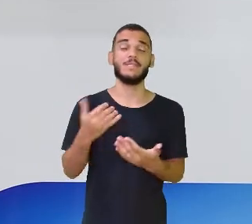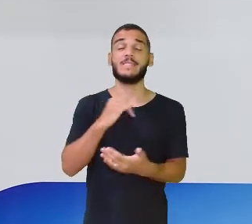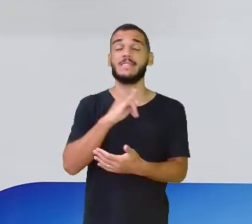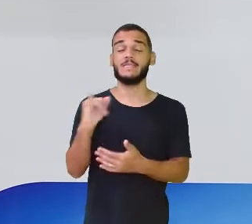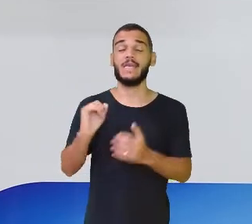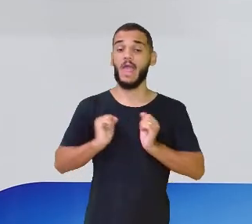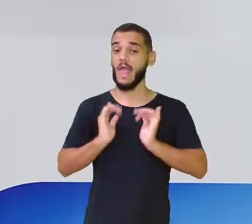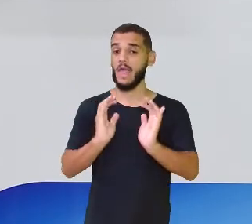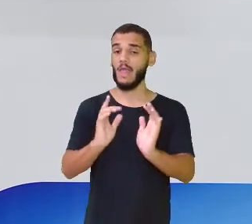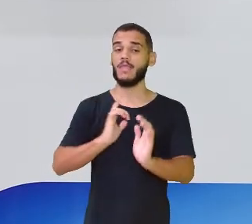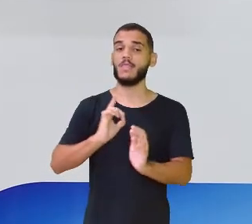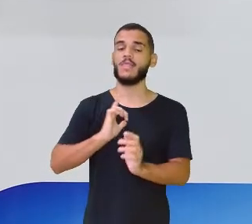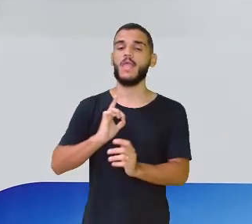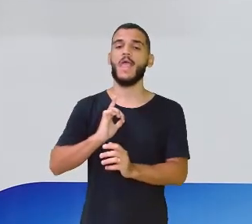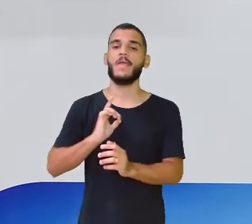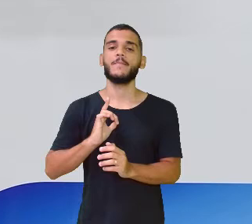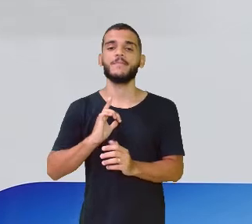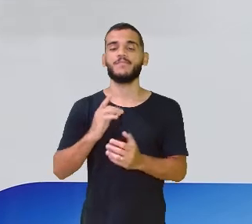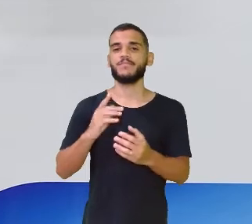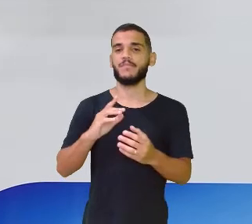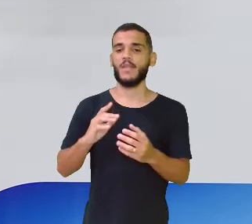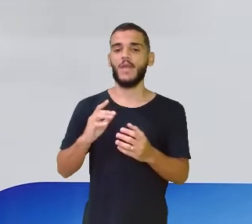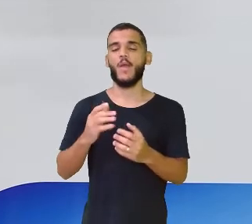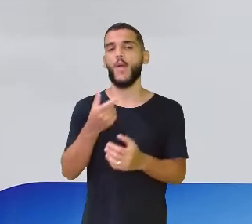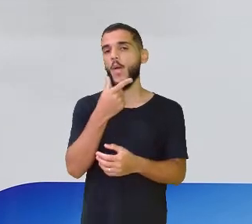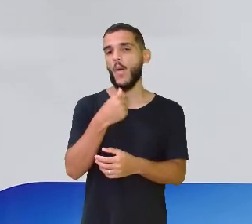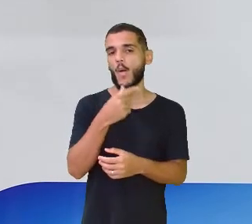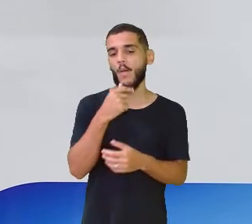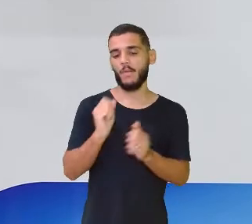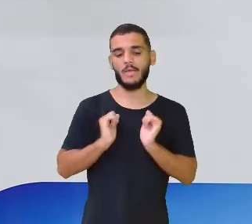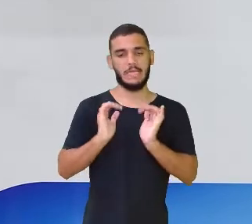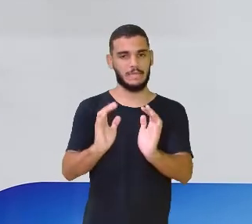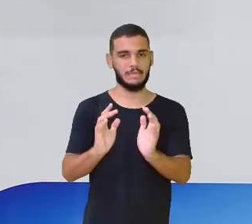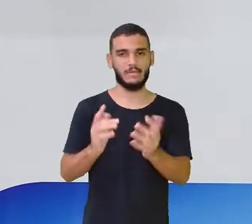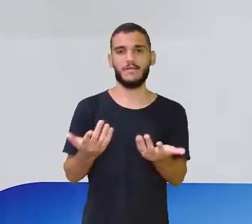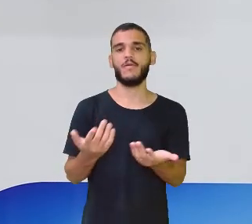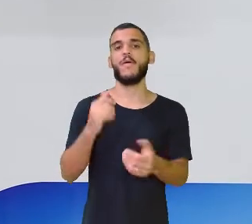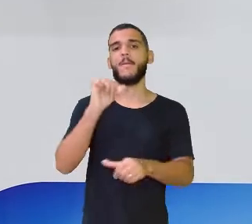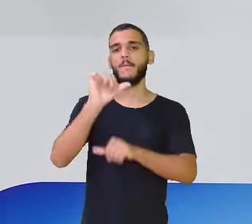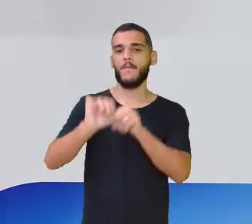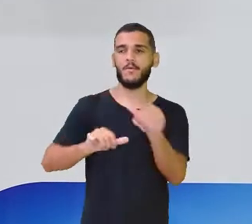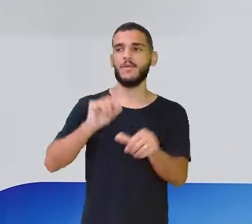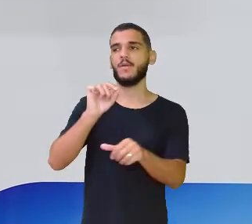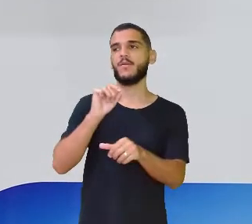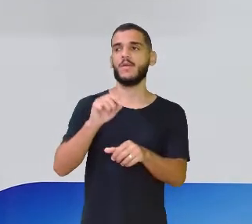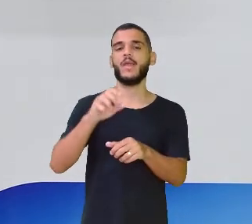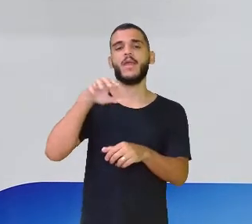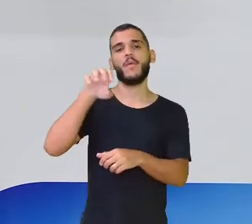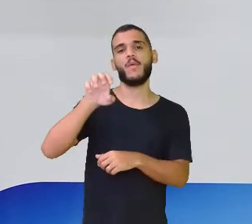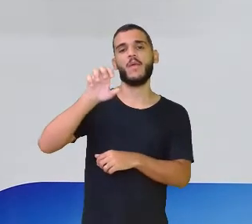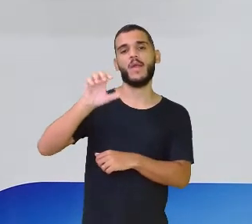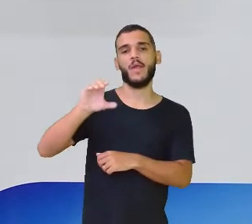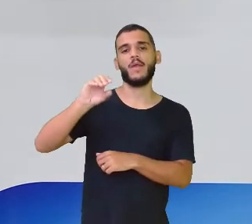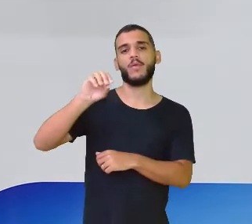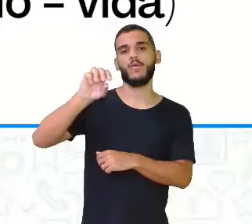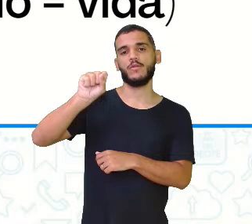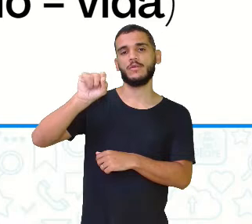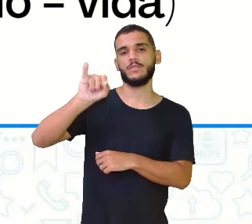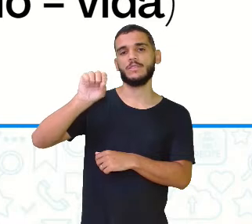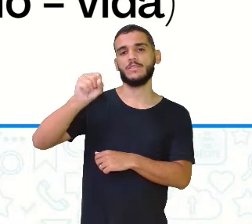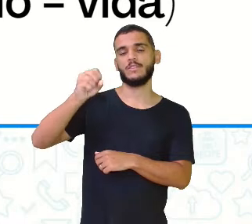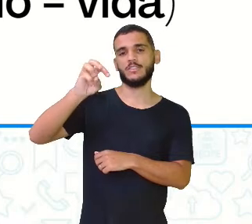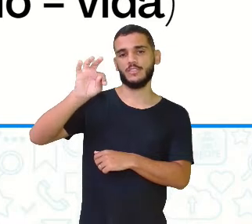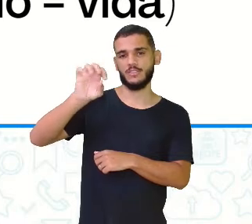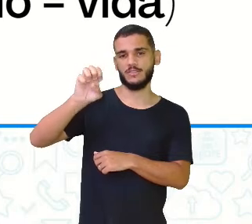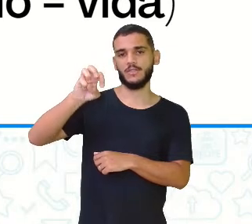esse processo de colocar ou de tirar, eu tô mudando esse meu ecossistema, tá certo? E olha só, então vamos falar quais